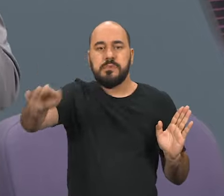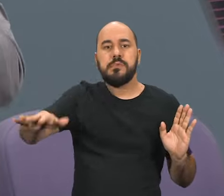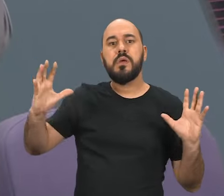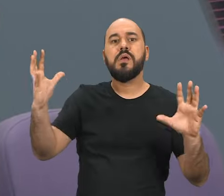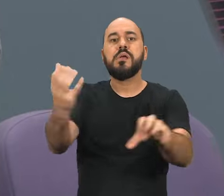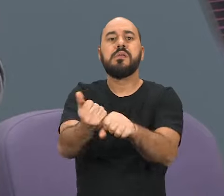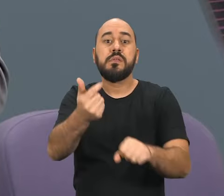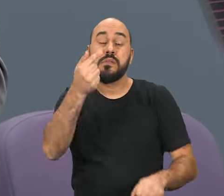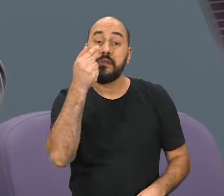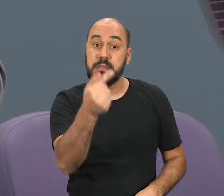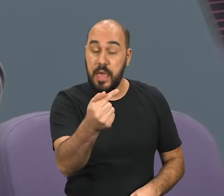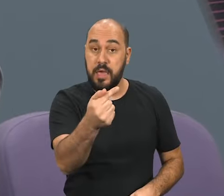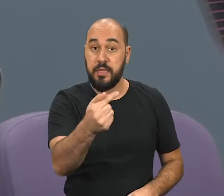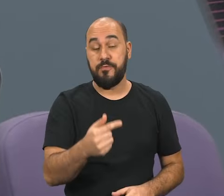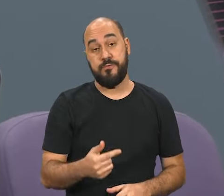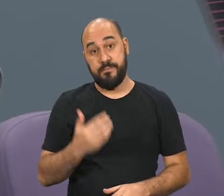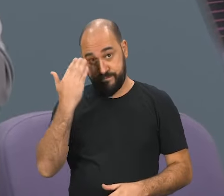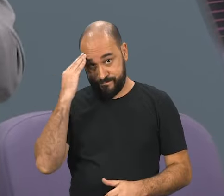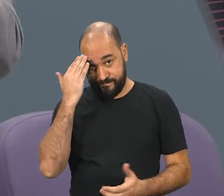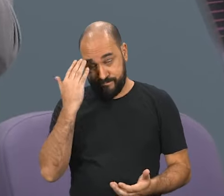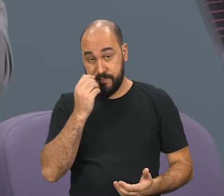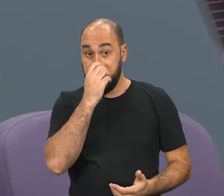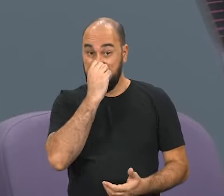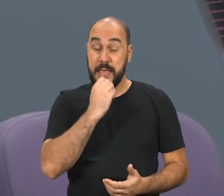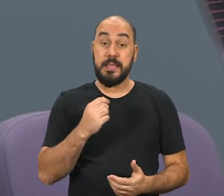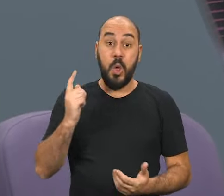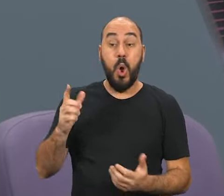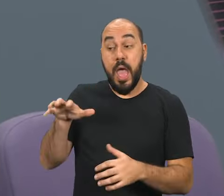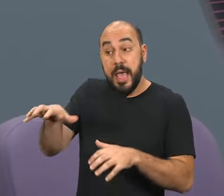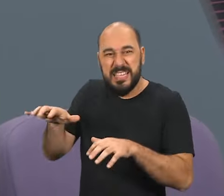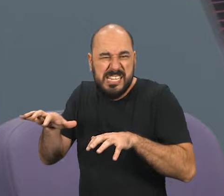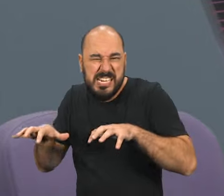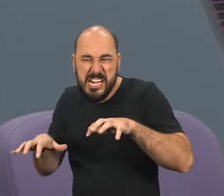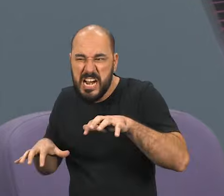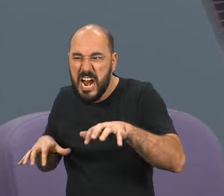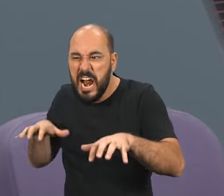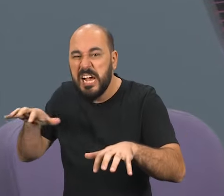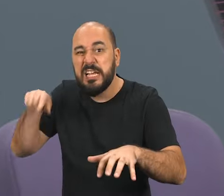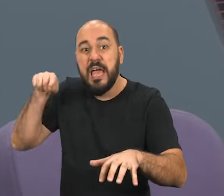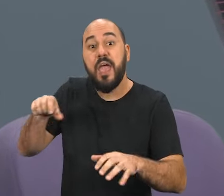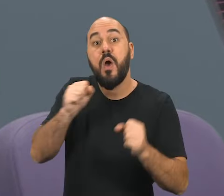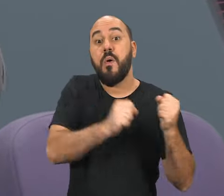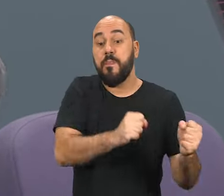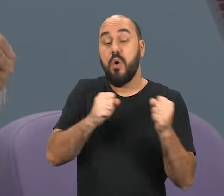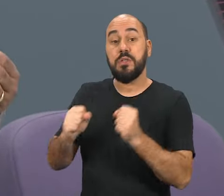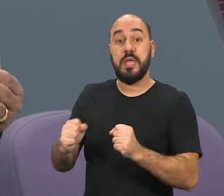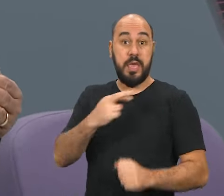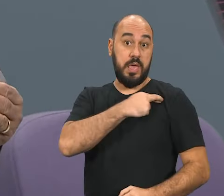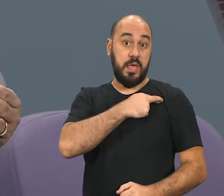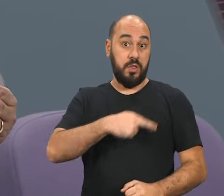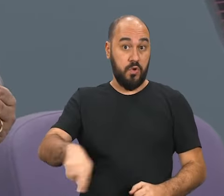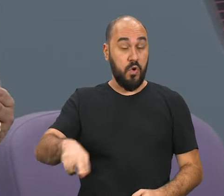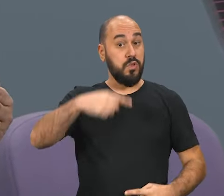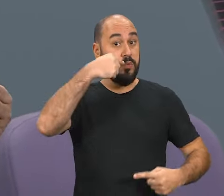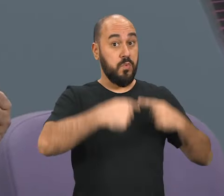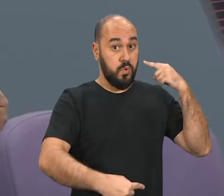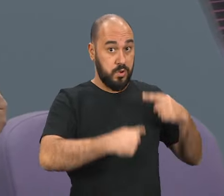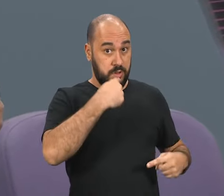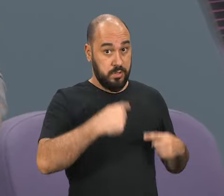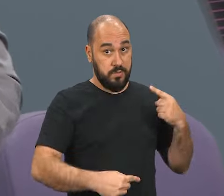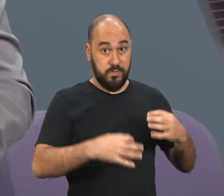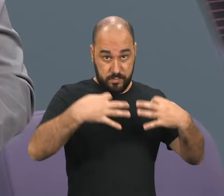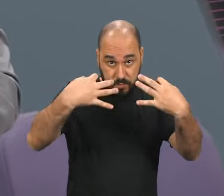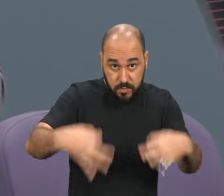do Apocalipse tem uma igreja. Portanto, a besta do Apocalipse é um poder religioso, mas também é político,